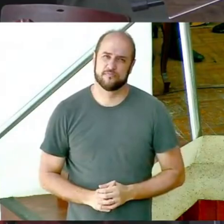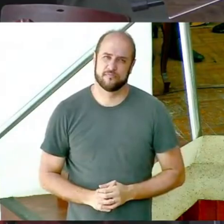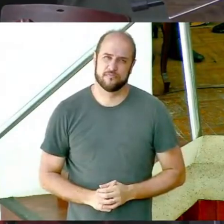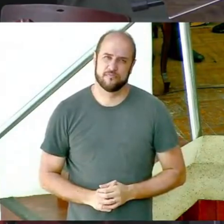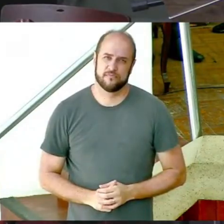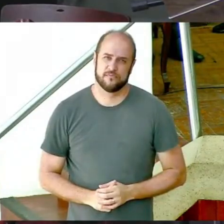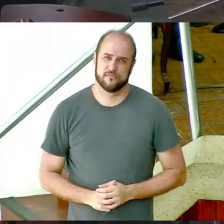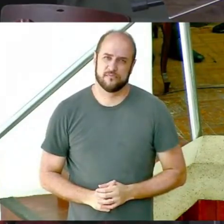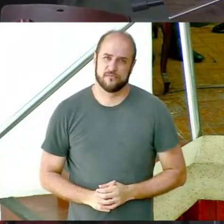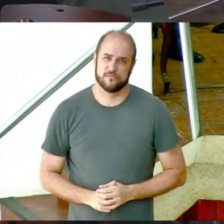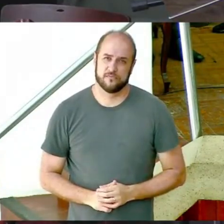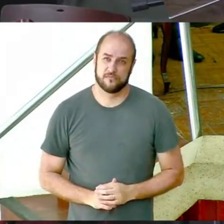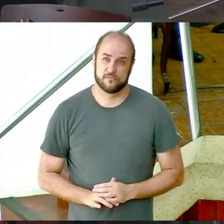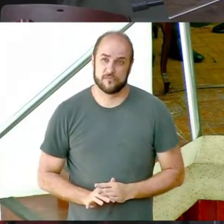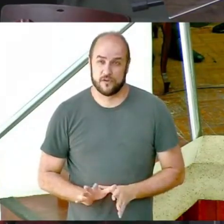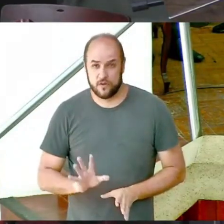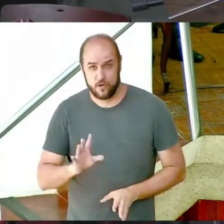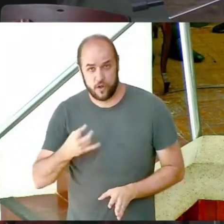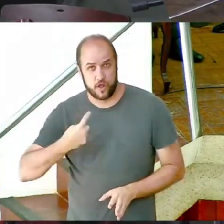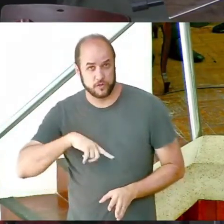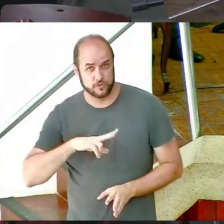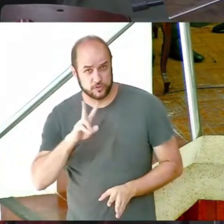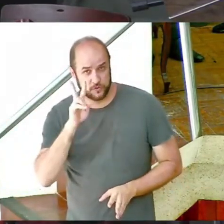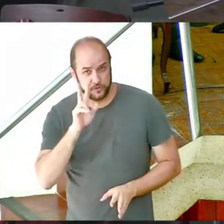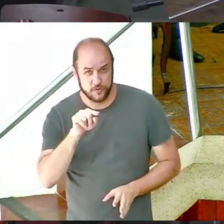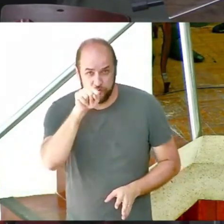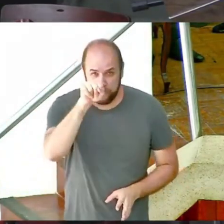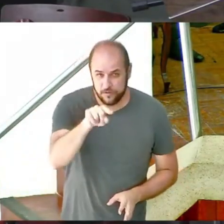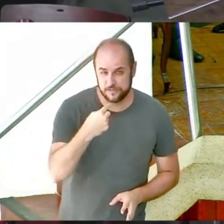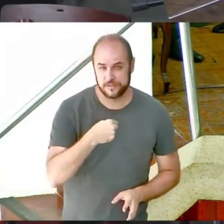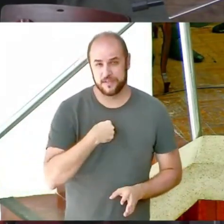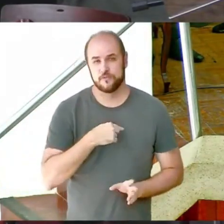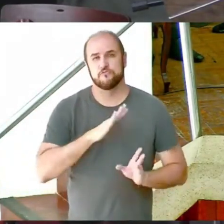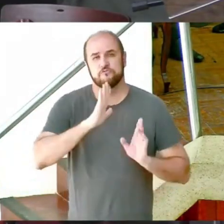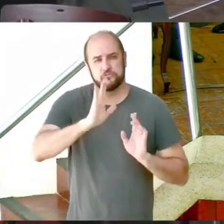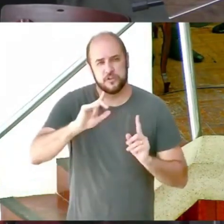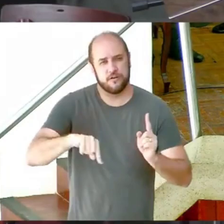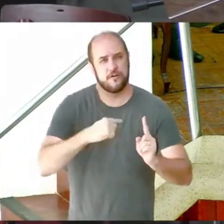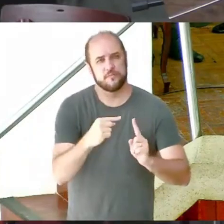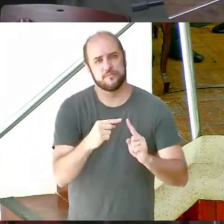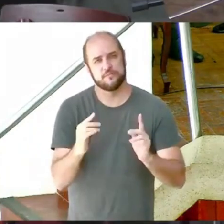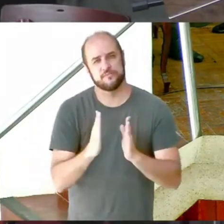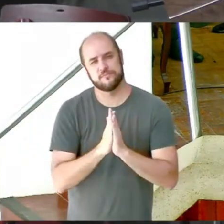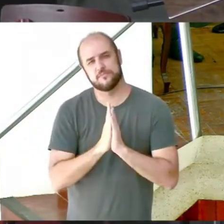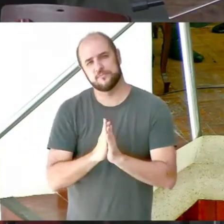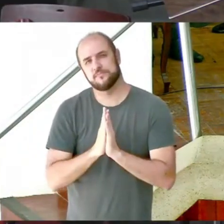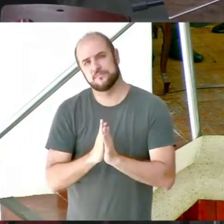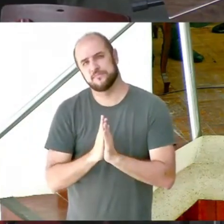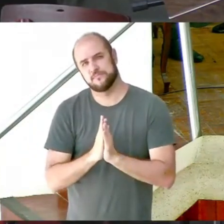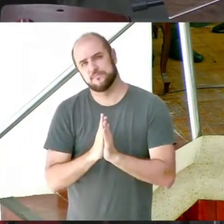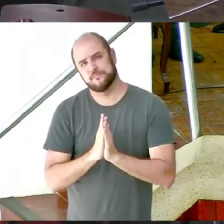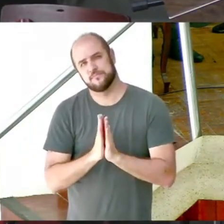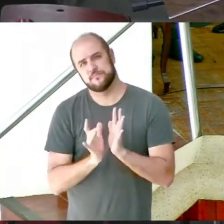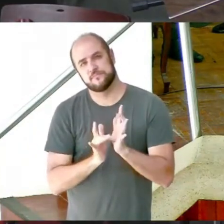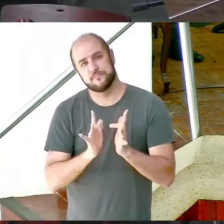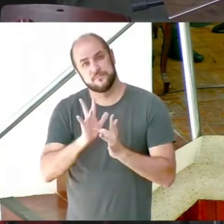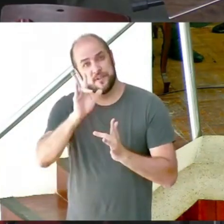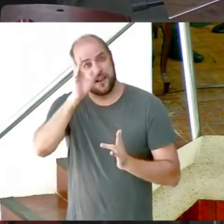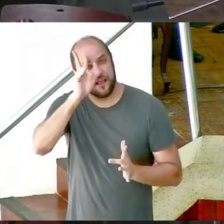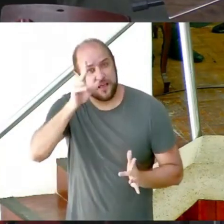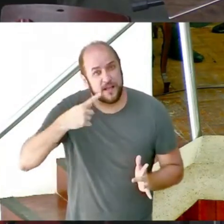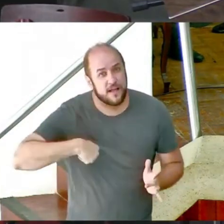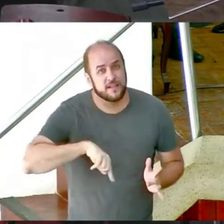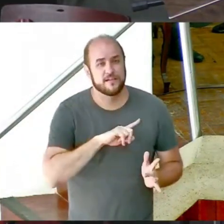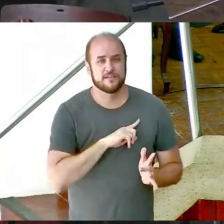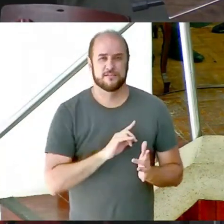E é interessante que então eu e você já era alvo da oração de Jesus, da intercessão